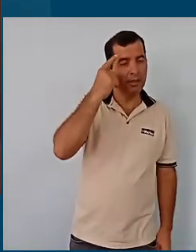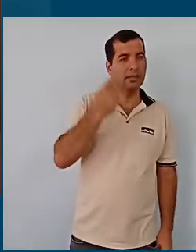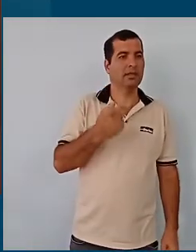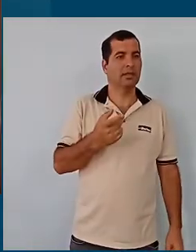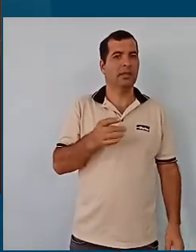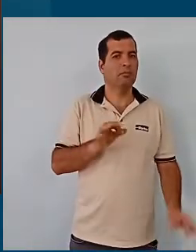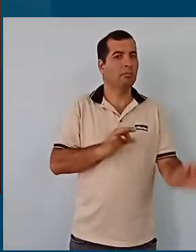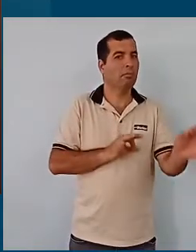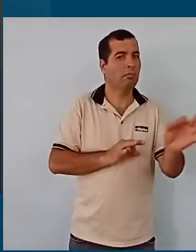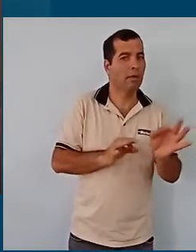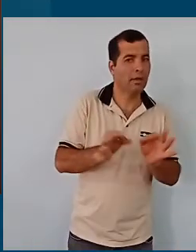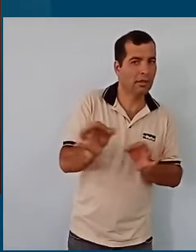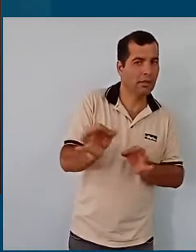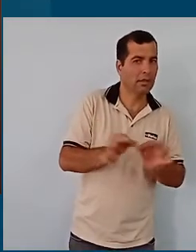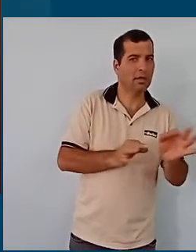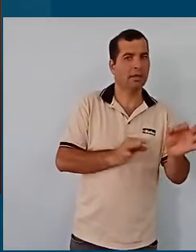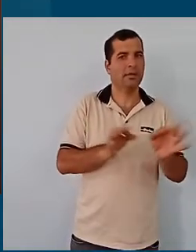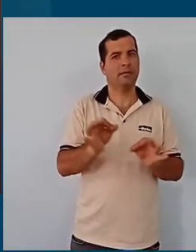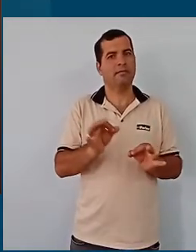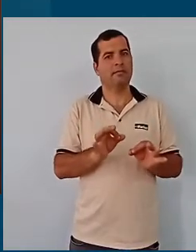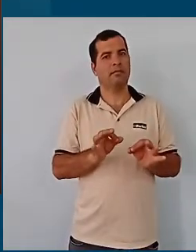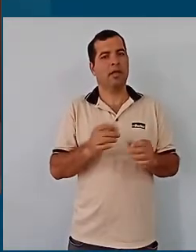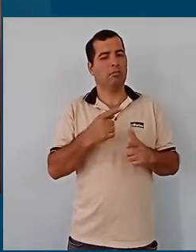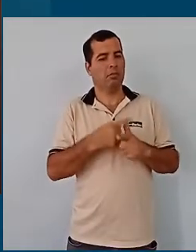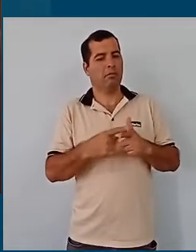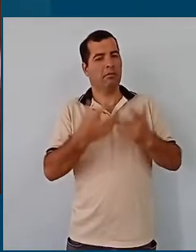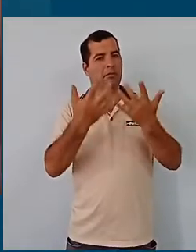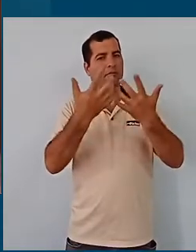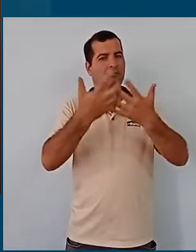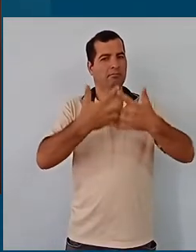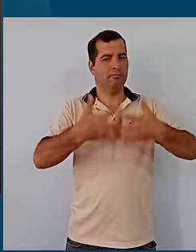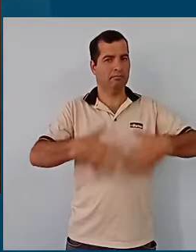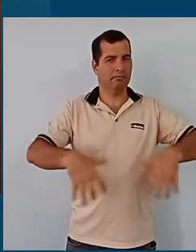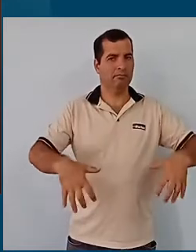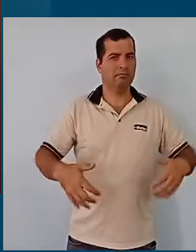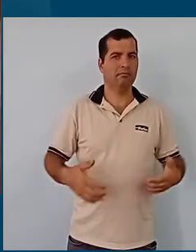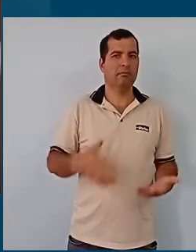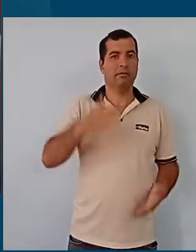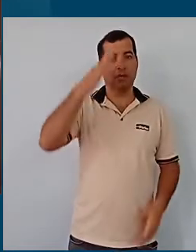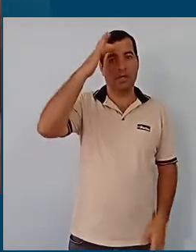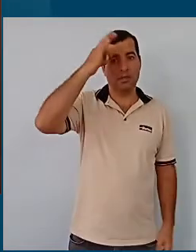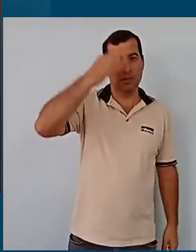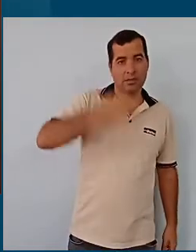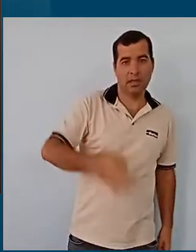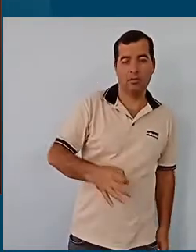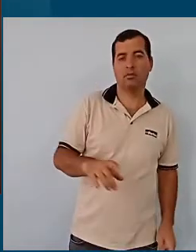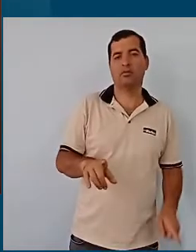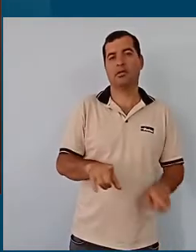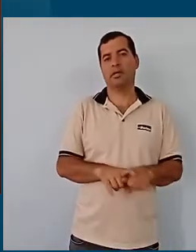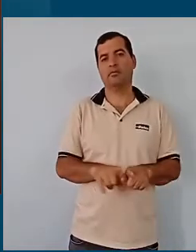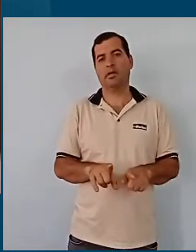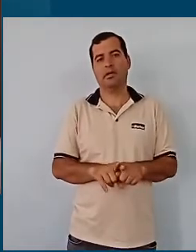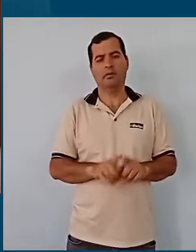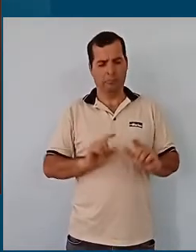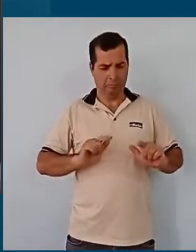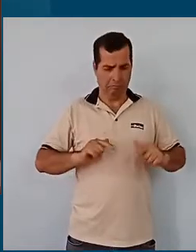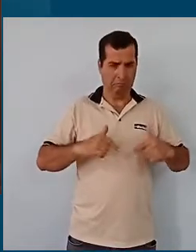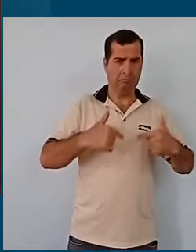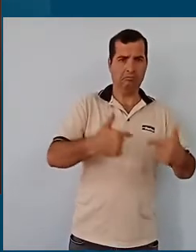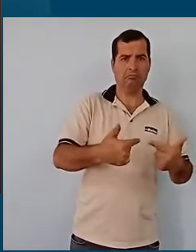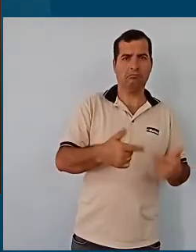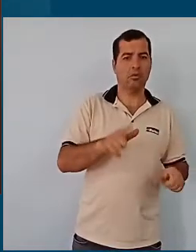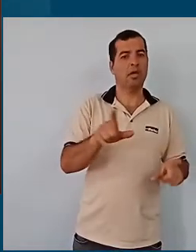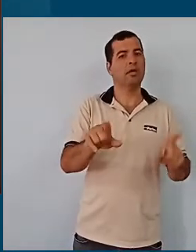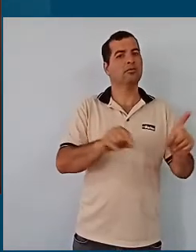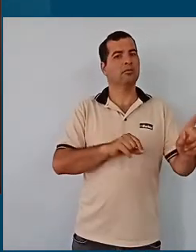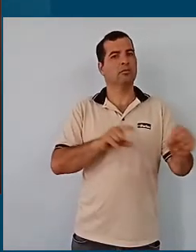ajudando a planejar, ajudando a resolver problemas, ajudando a decidir, tomando iniciativas,